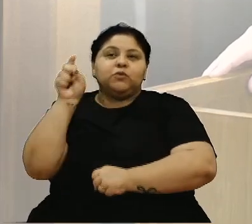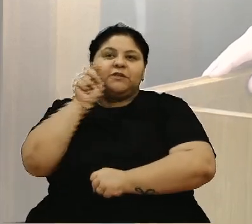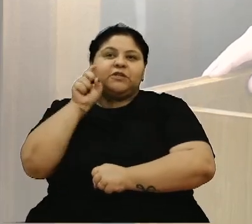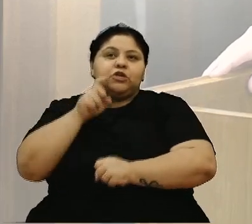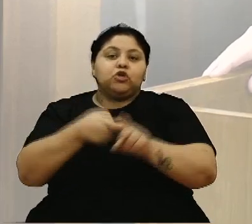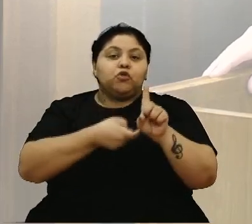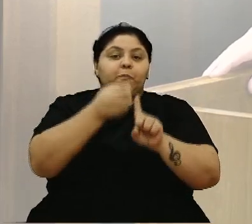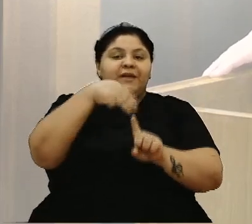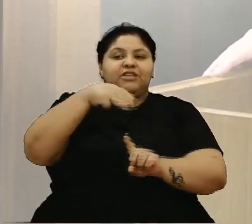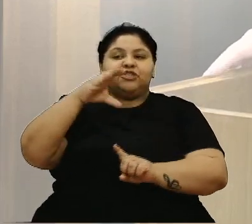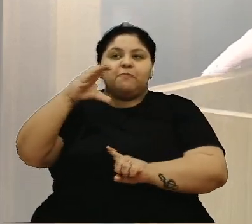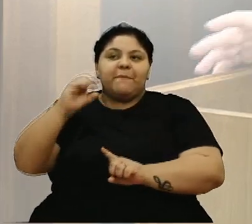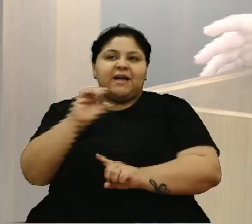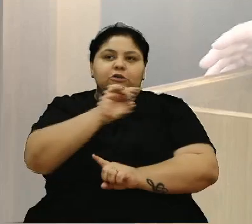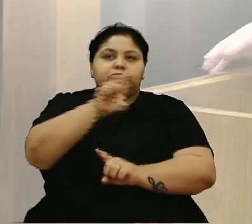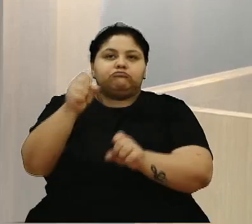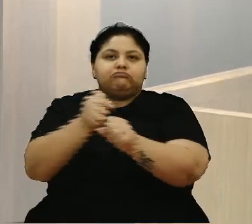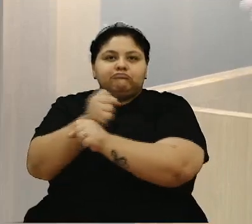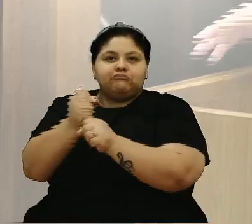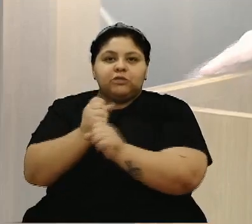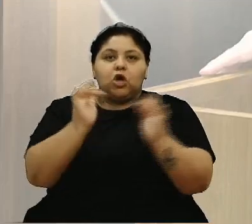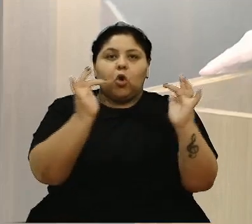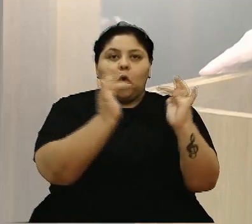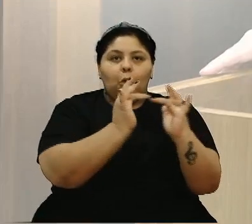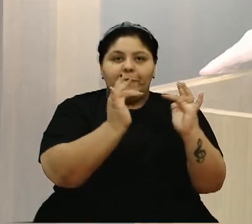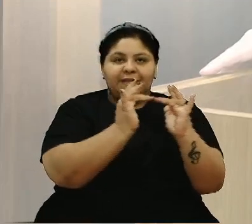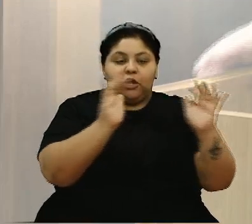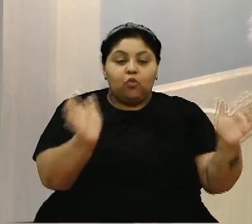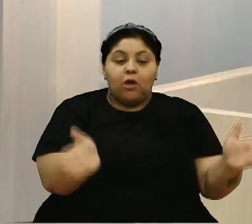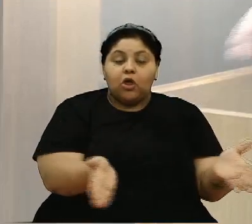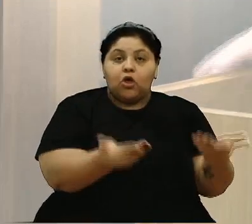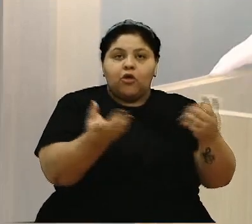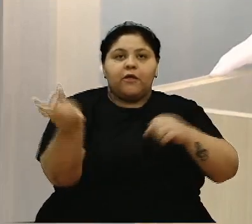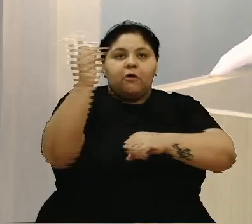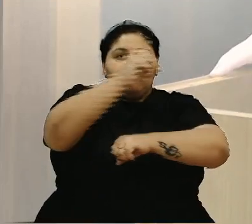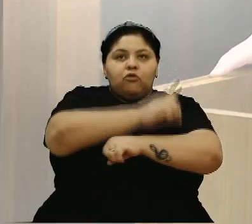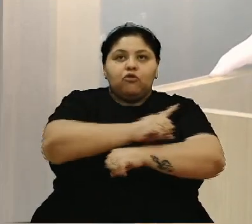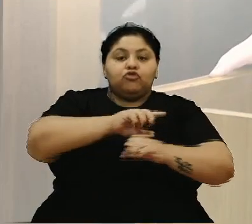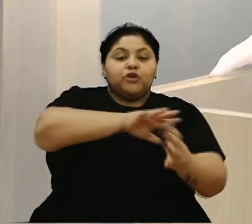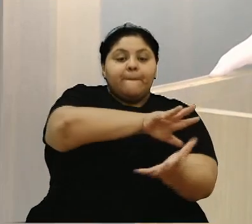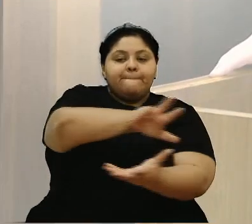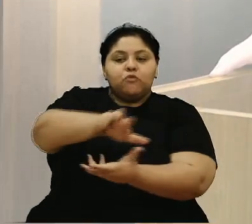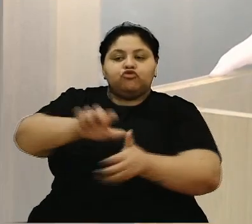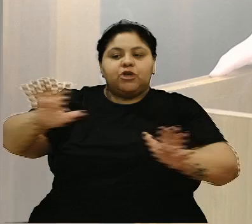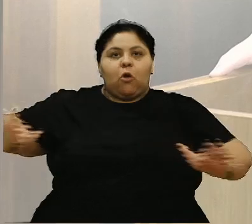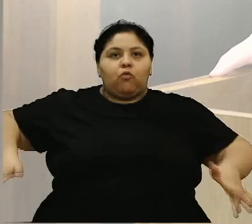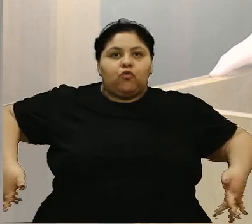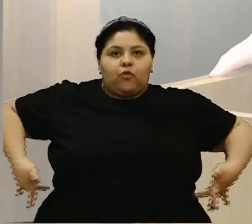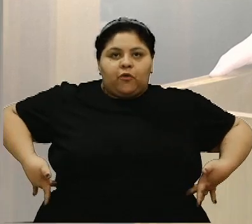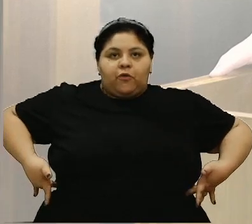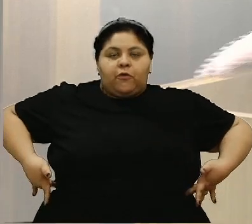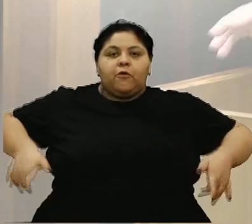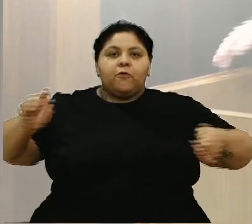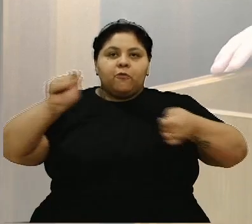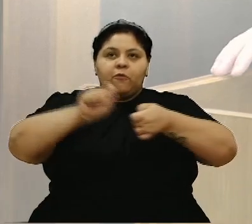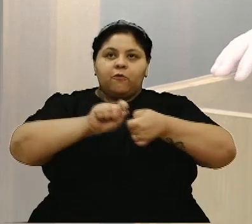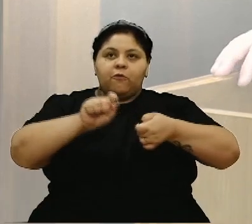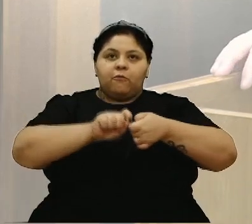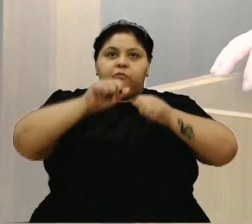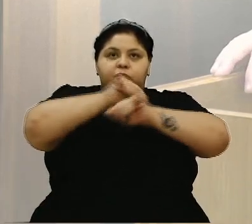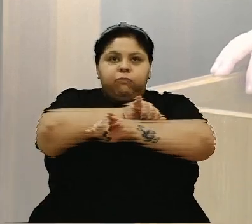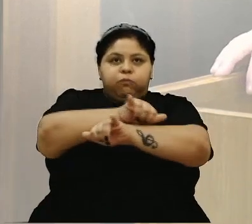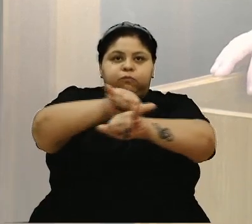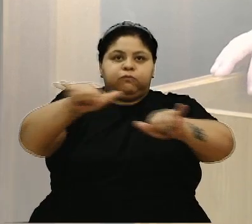de cada ano, coincidindo então com as comemorações do Dia Mundial do Rim, devendo ser realizado através de